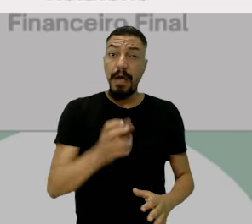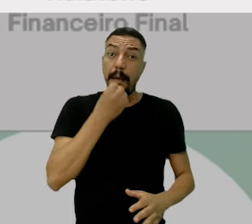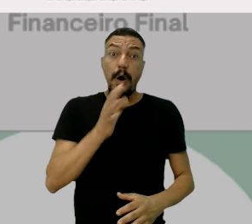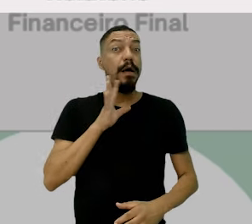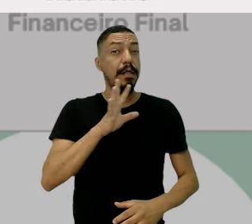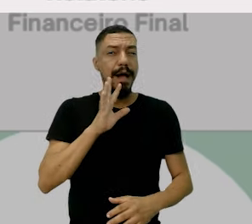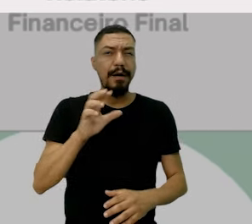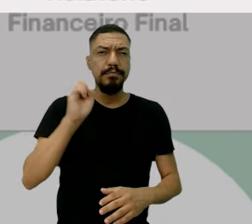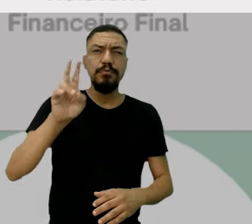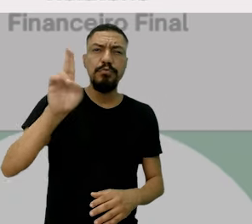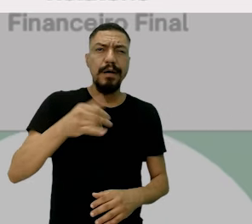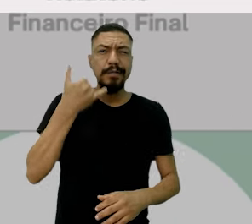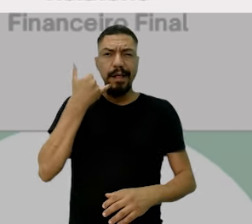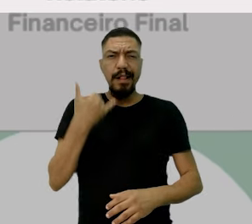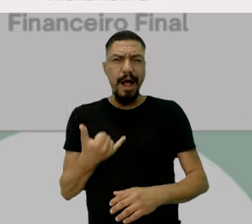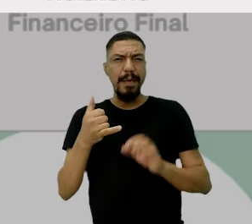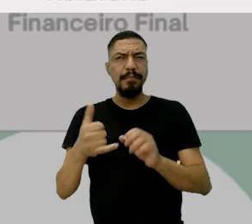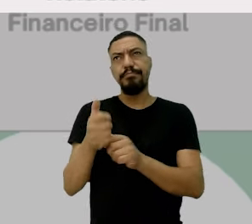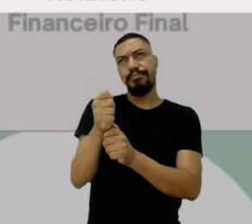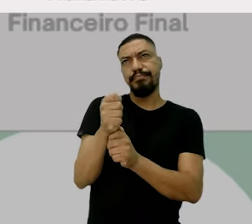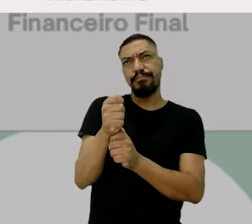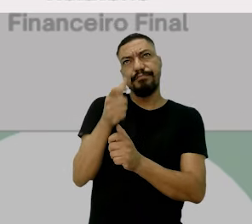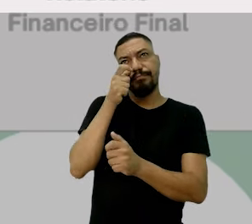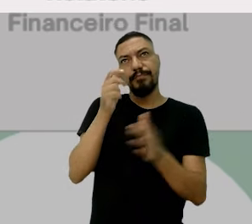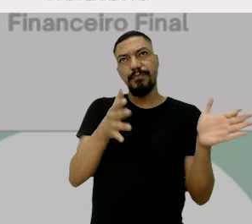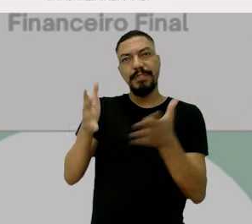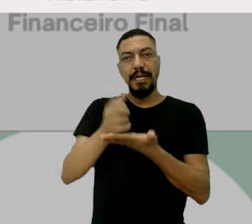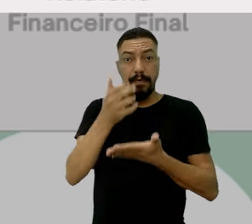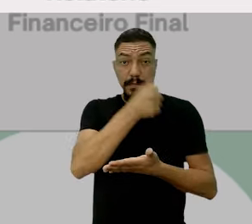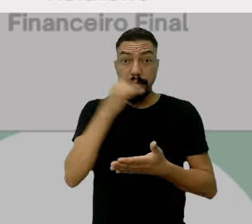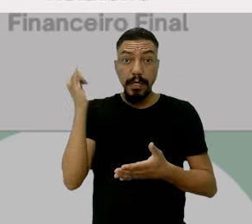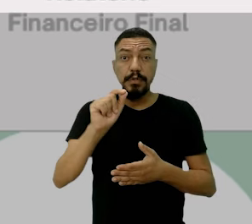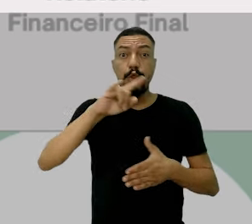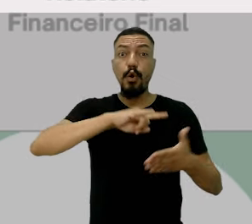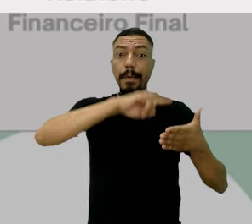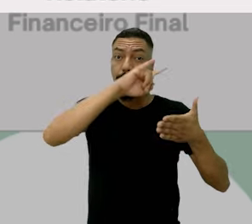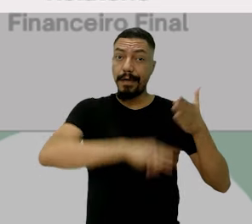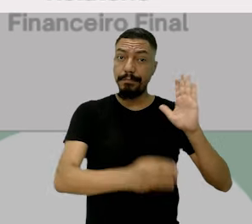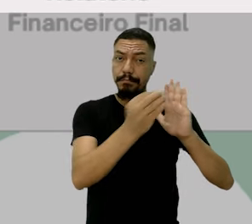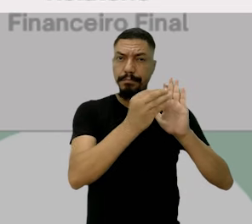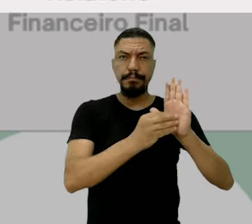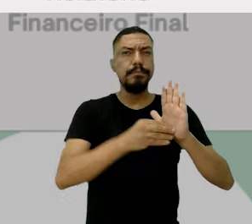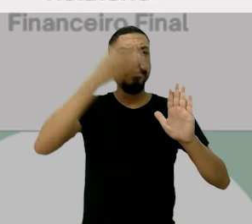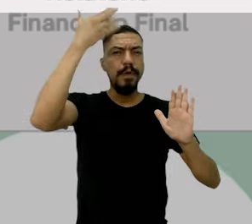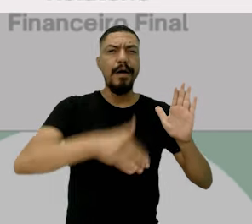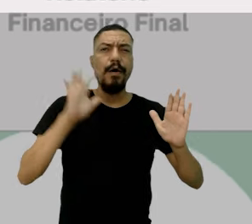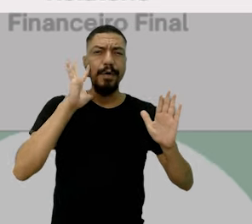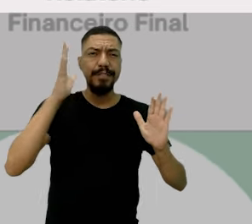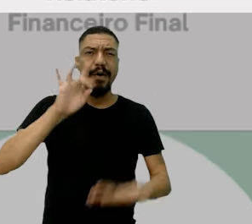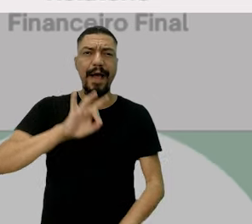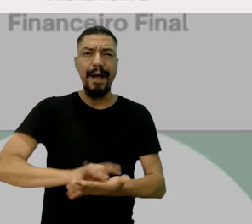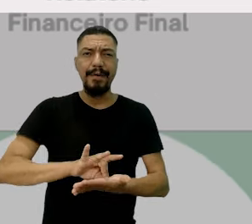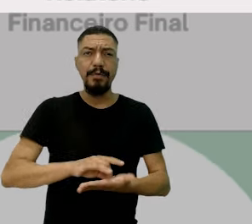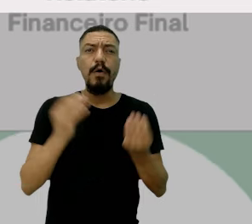assim, mesmo que seja de um celular como um registro. Mas, assim, você precisa documentar isso para provar que aconteceu. E